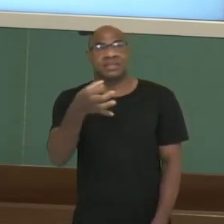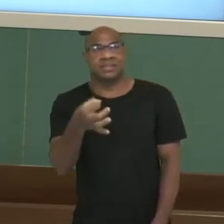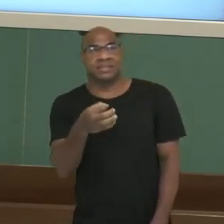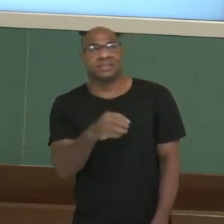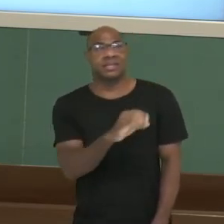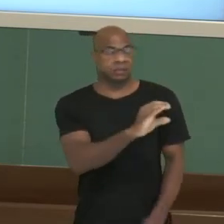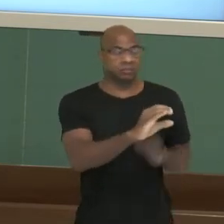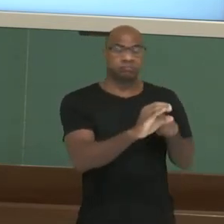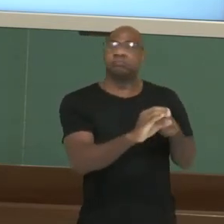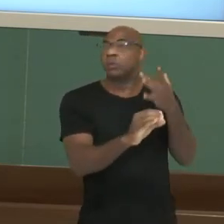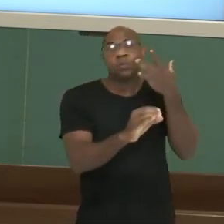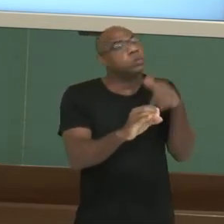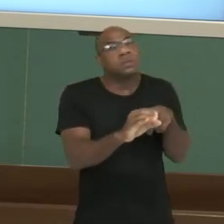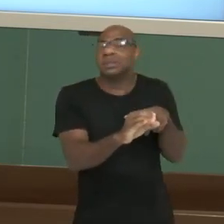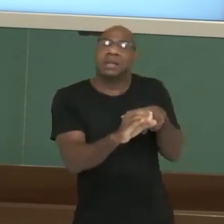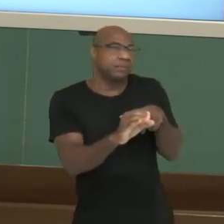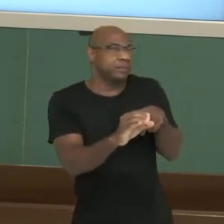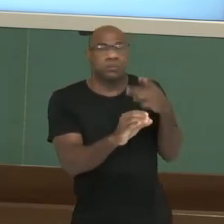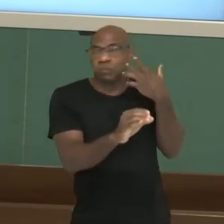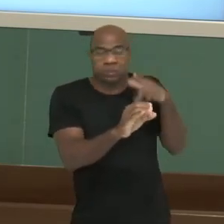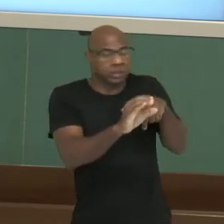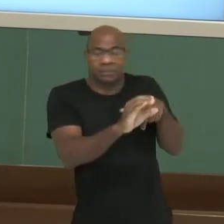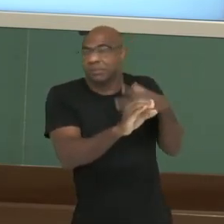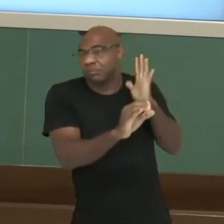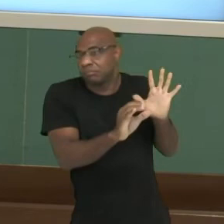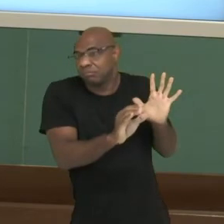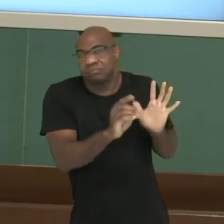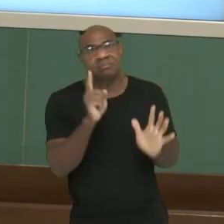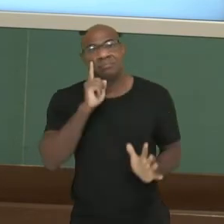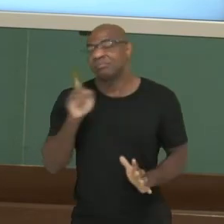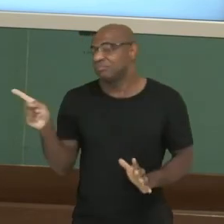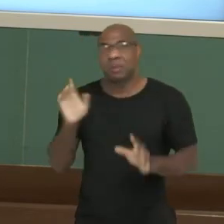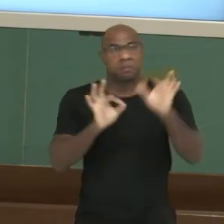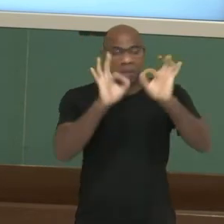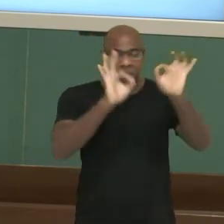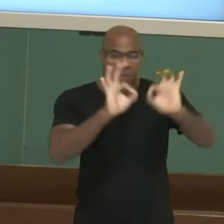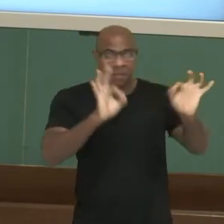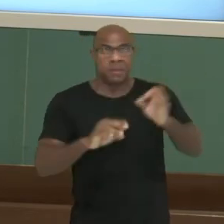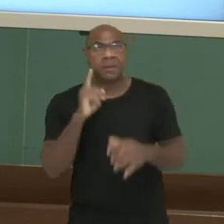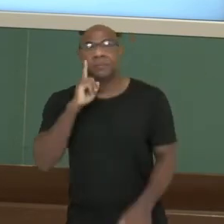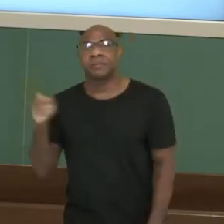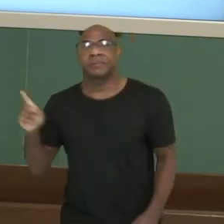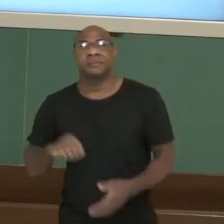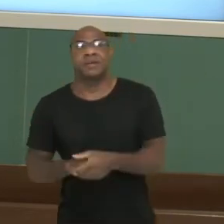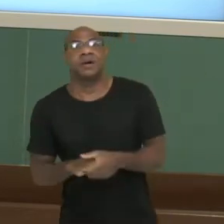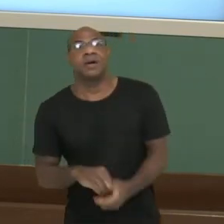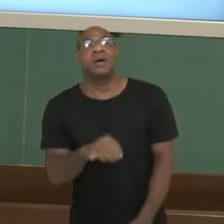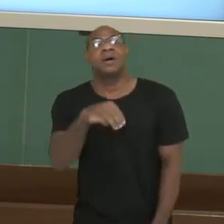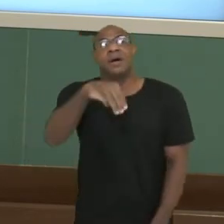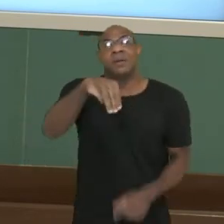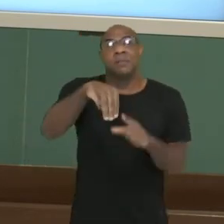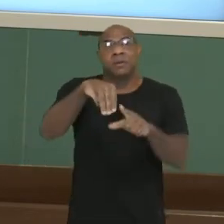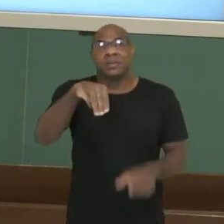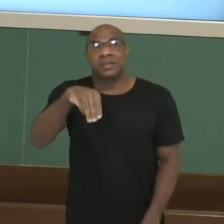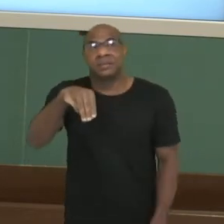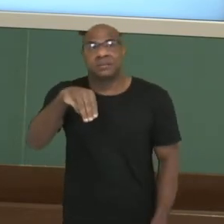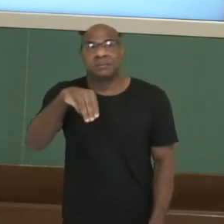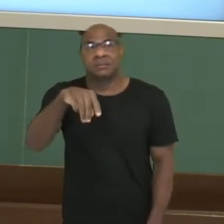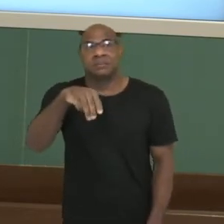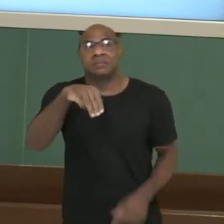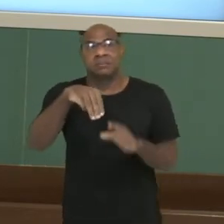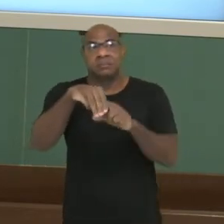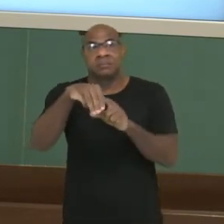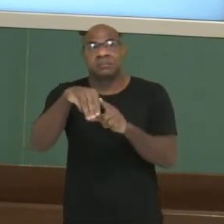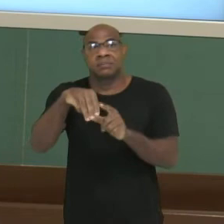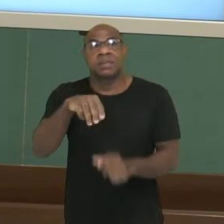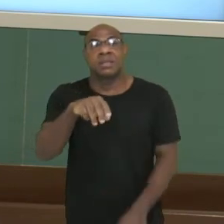saber. Então, tira a letrinha e põe cada numerinho no lugar certo. Então, aqui o montante não é o M, é o